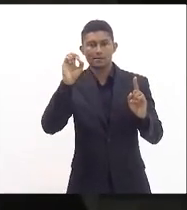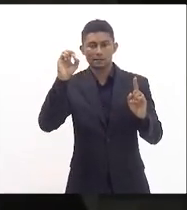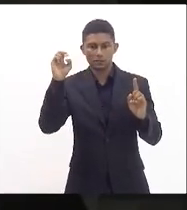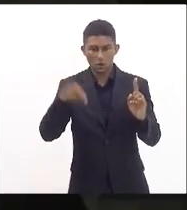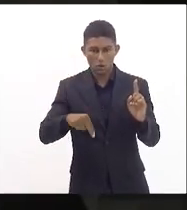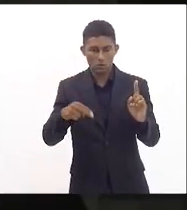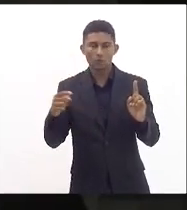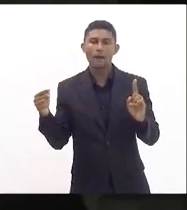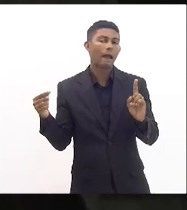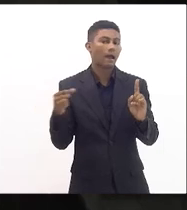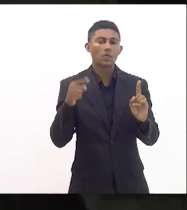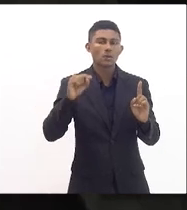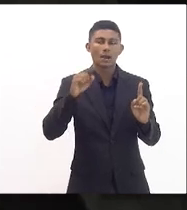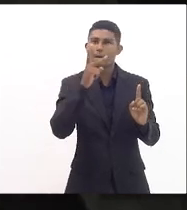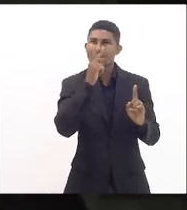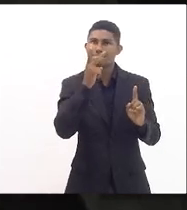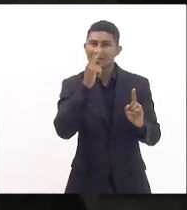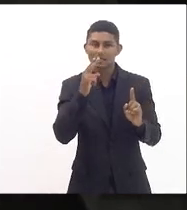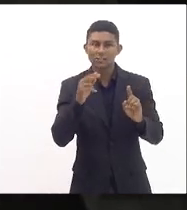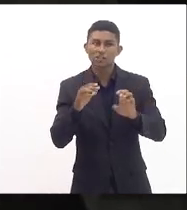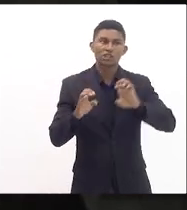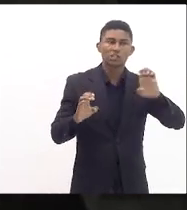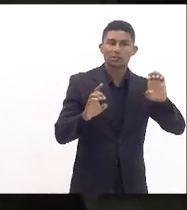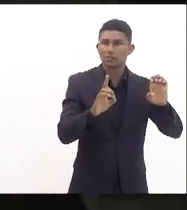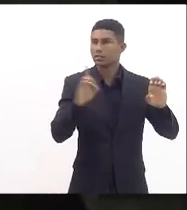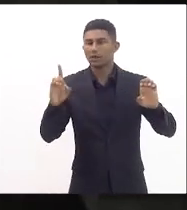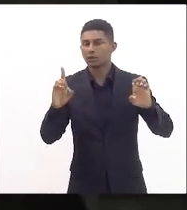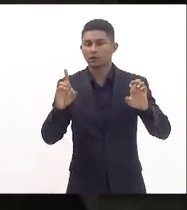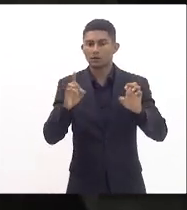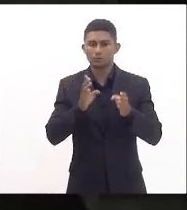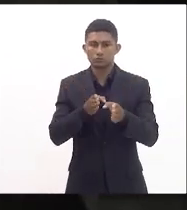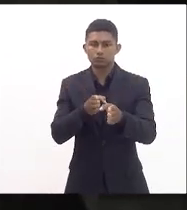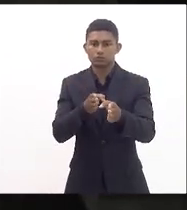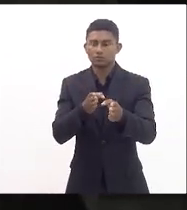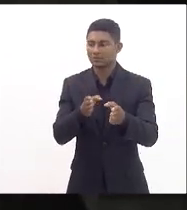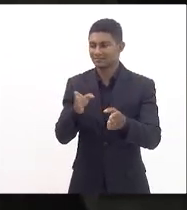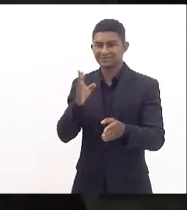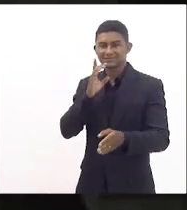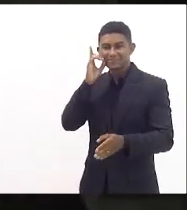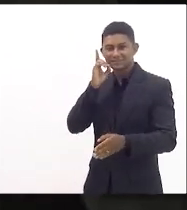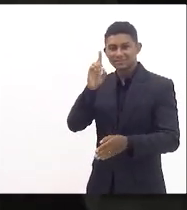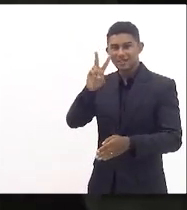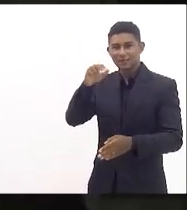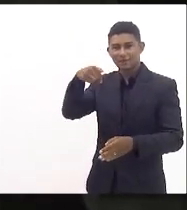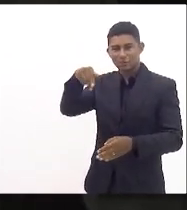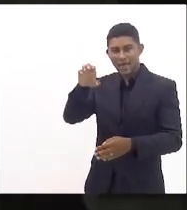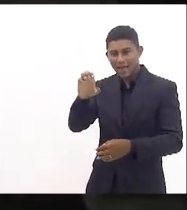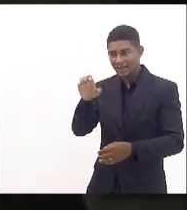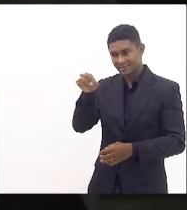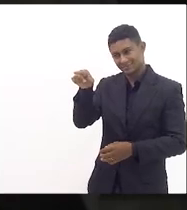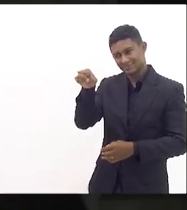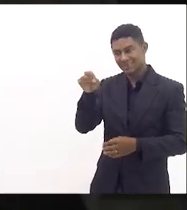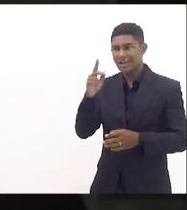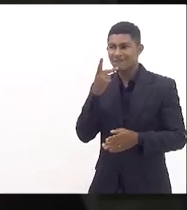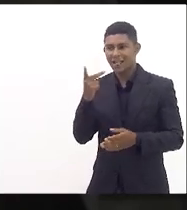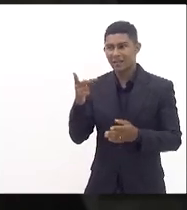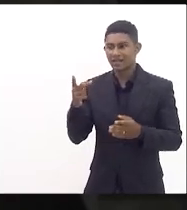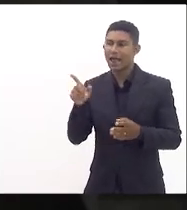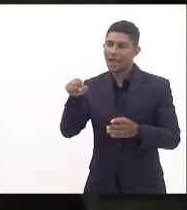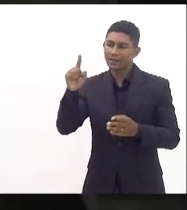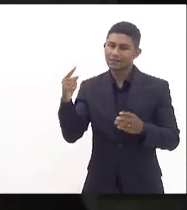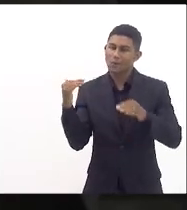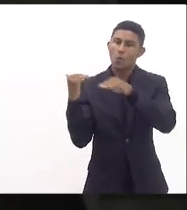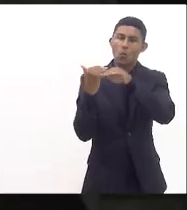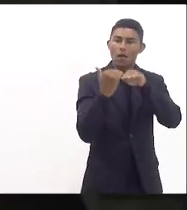centro liberal. Não estou dizendo que essa é a posição do deputado Waldeck, mas estou querendo mostrar que entre a